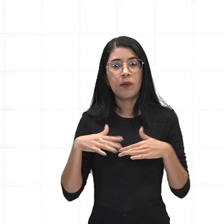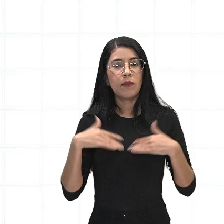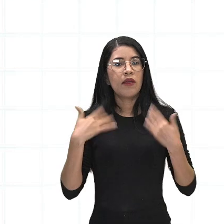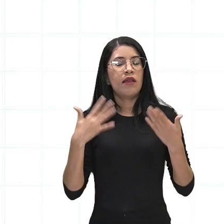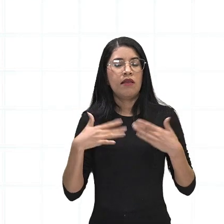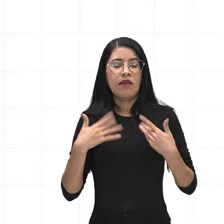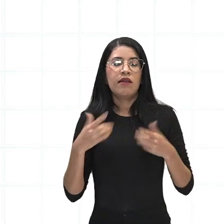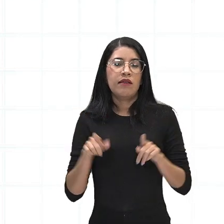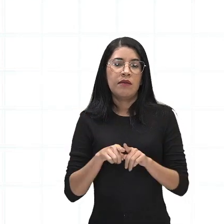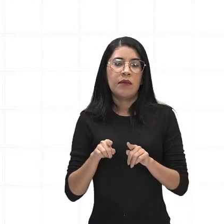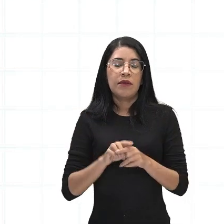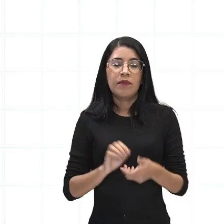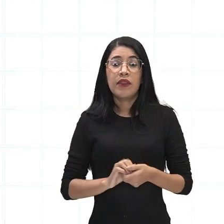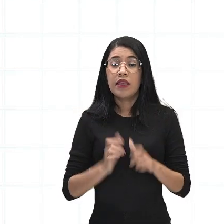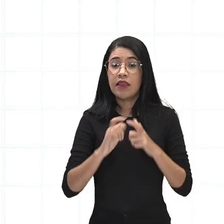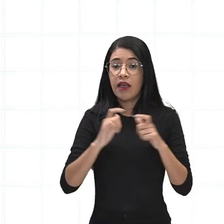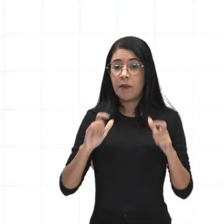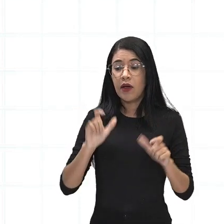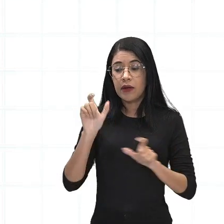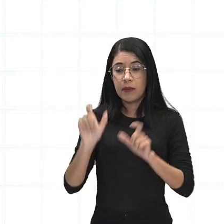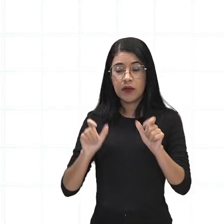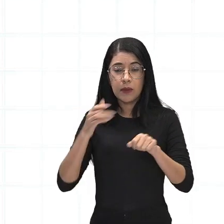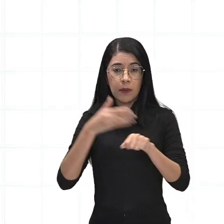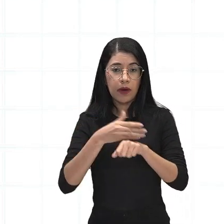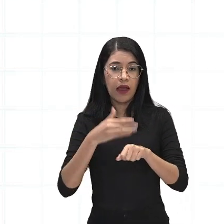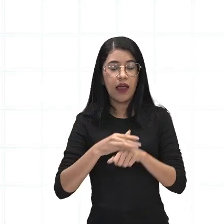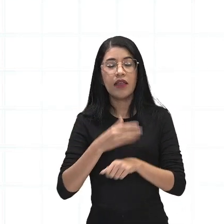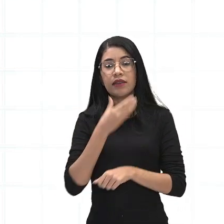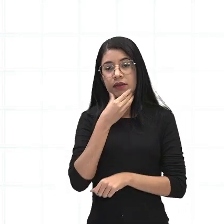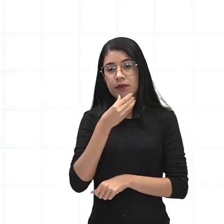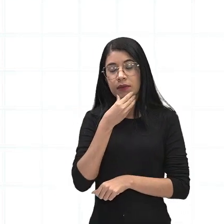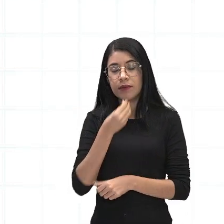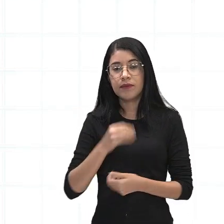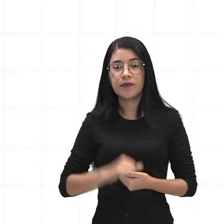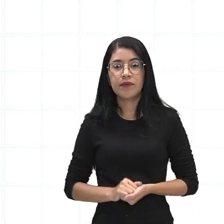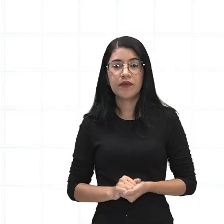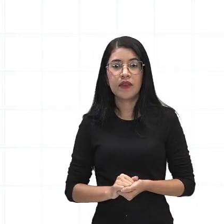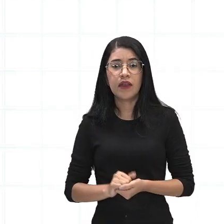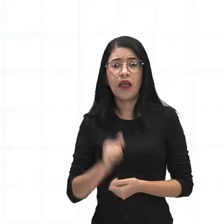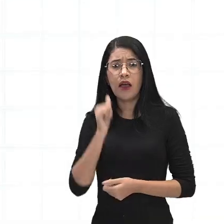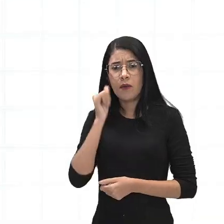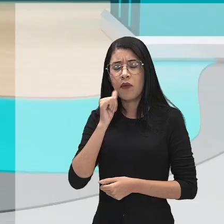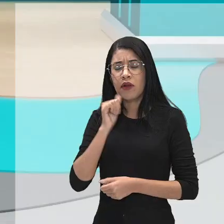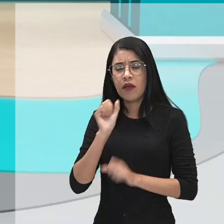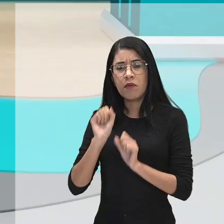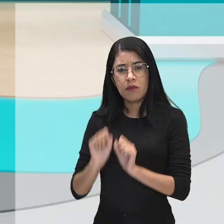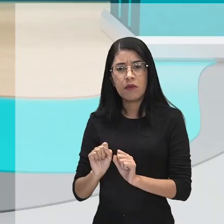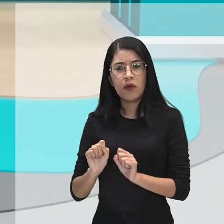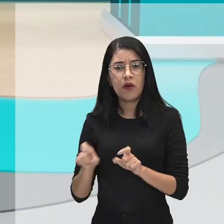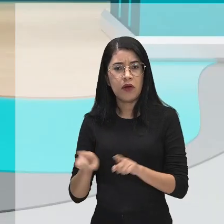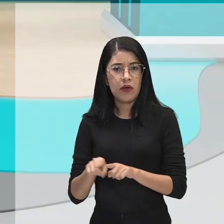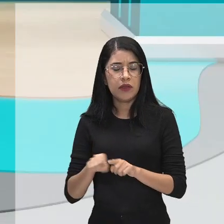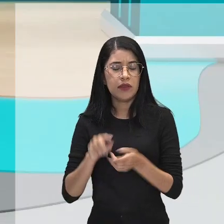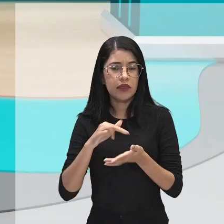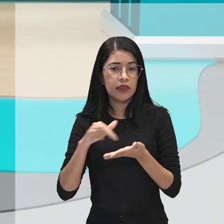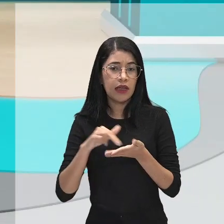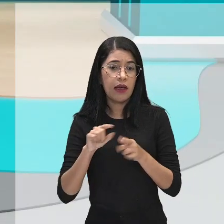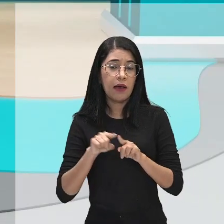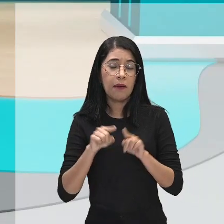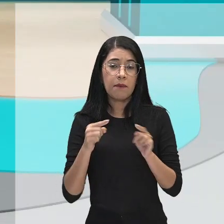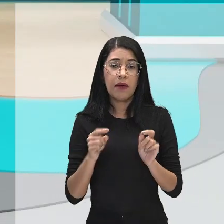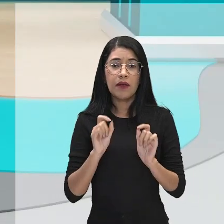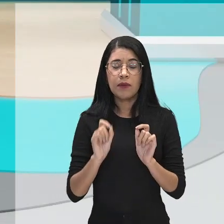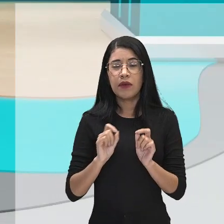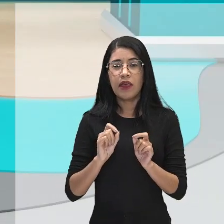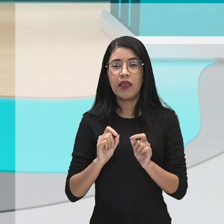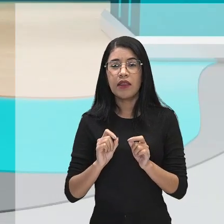a maioria dos dançantes são masculinos. A mulher pode dançar? Claro que pode, mas devido a coisa